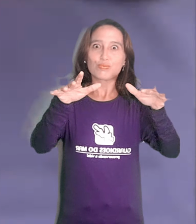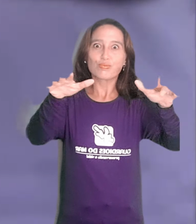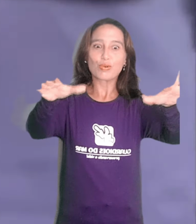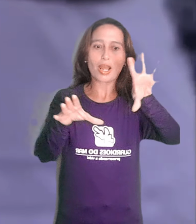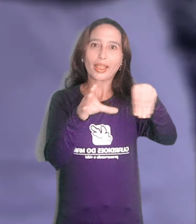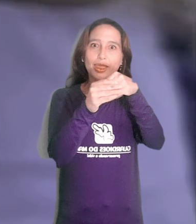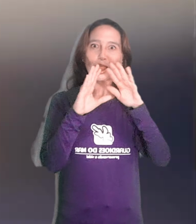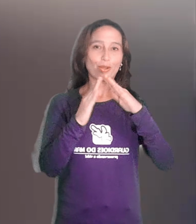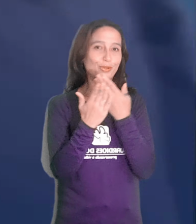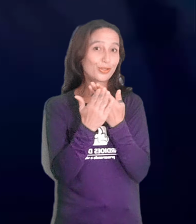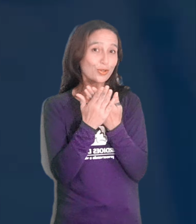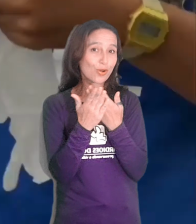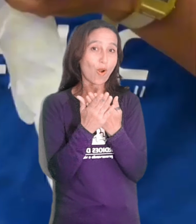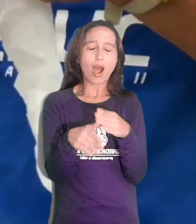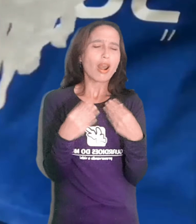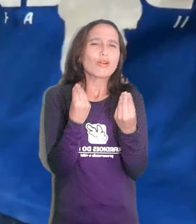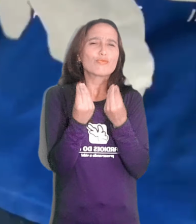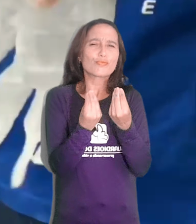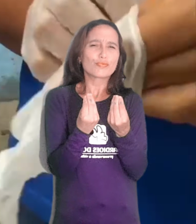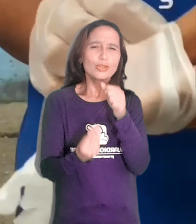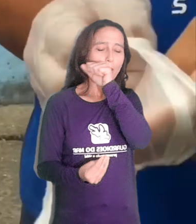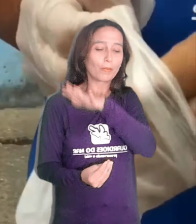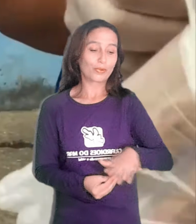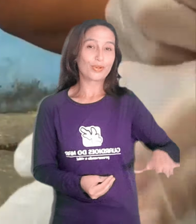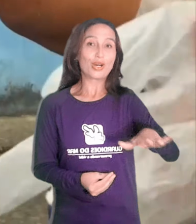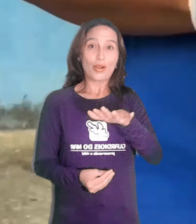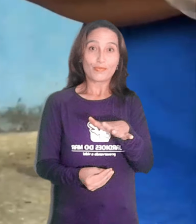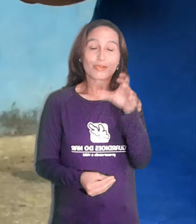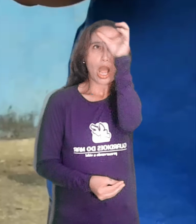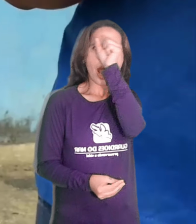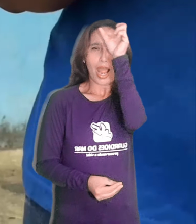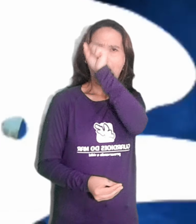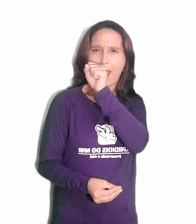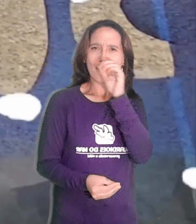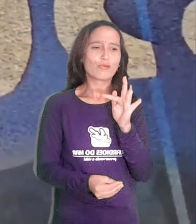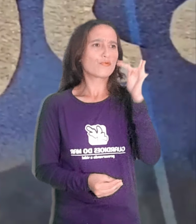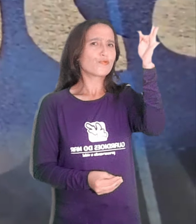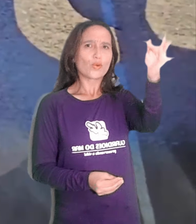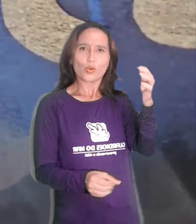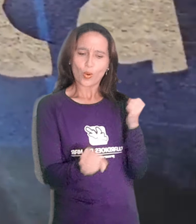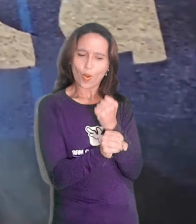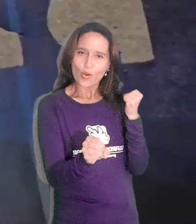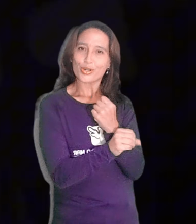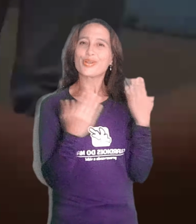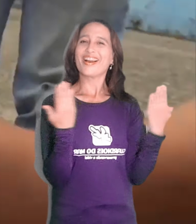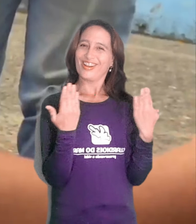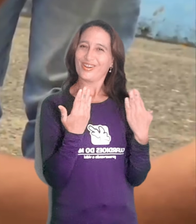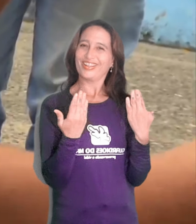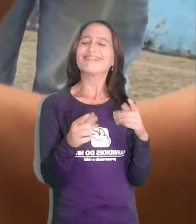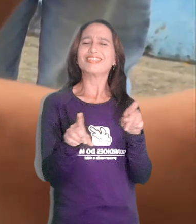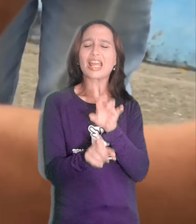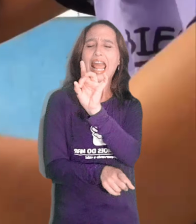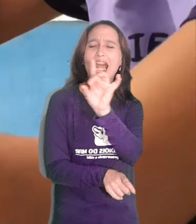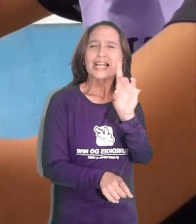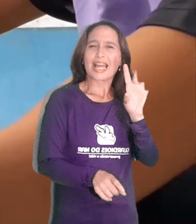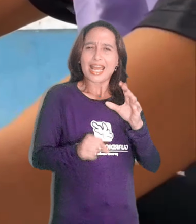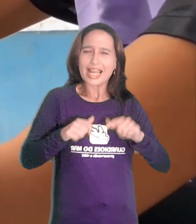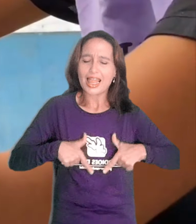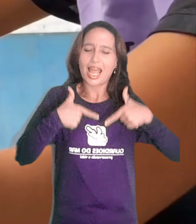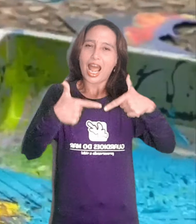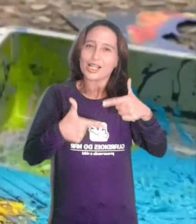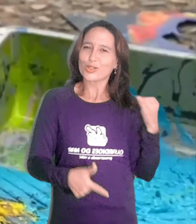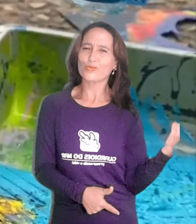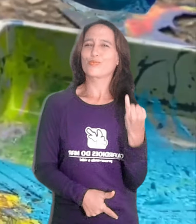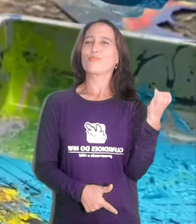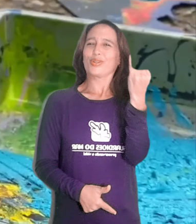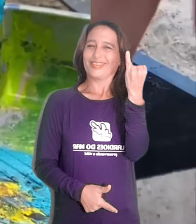Esse eco ressoa nas escolas, onde os pequenos aprendem que o futuro se constrói no presente e que cada ato faz